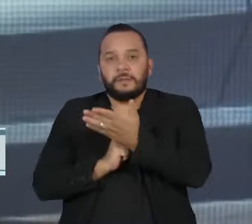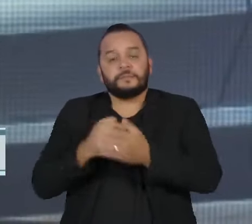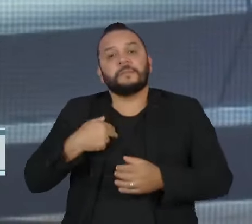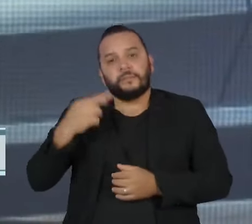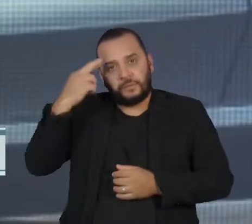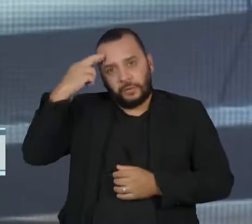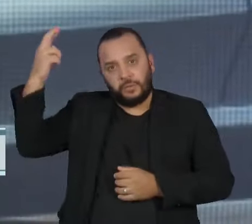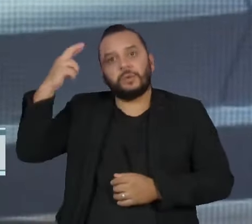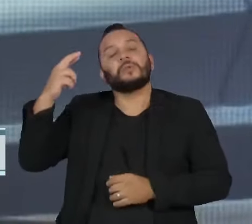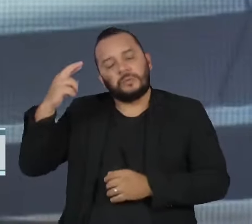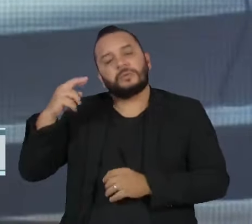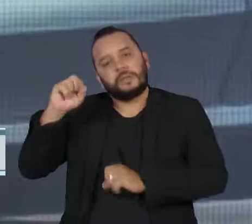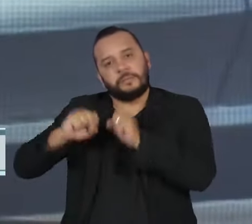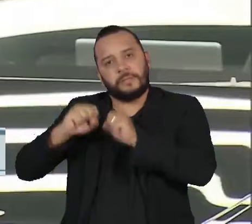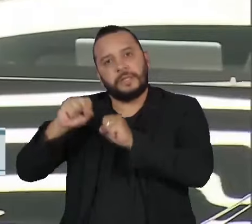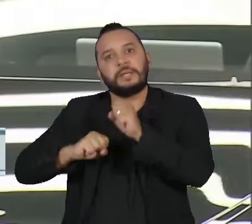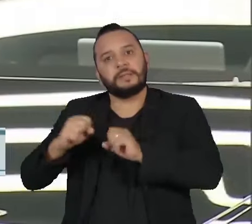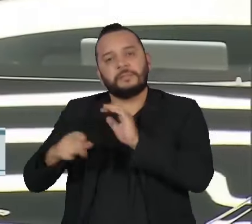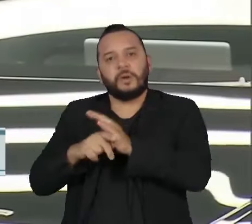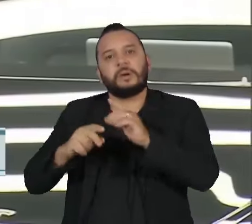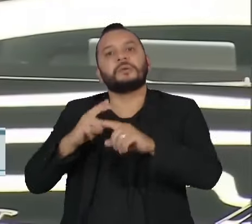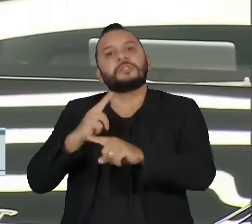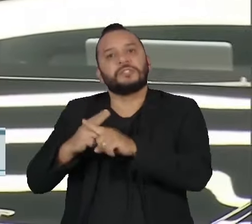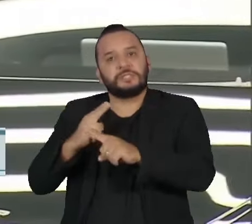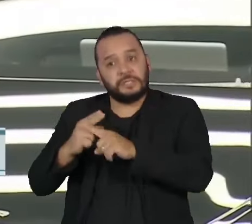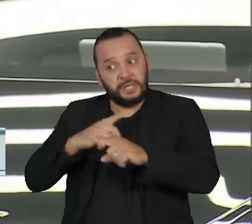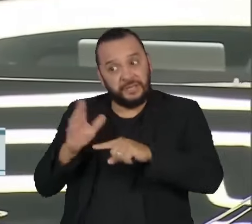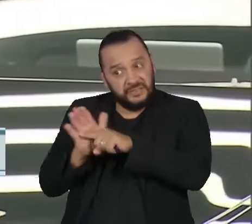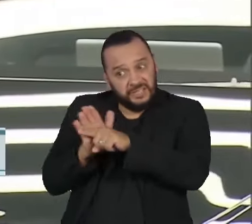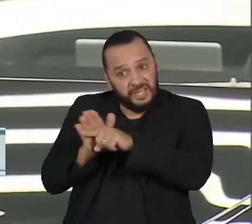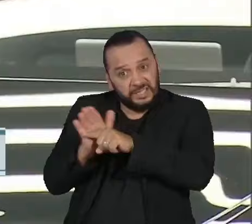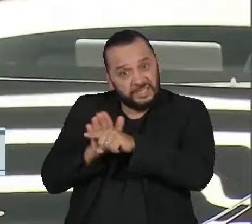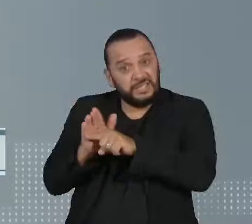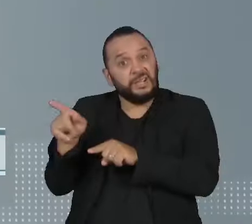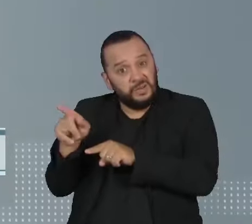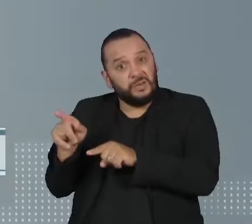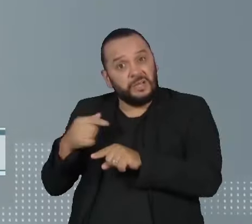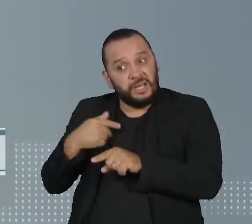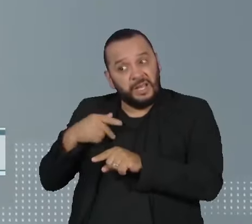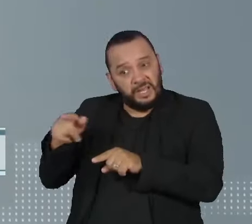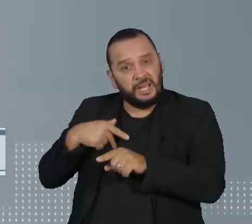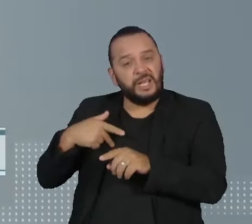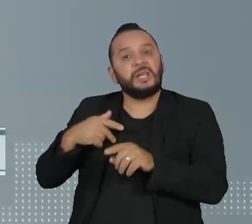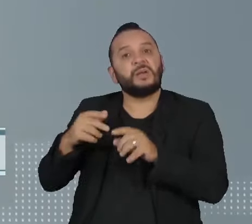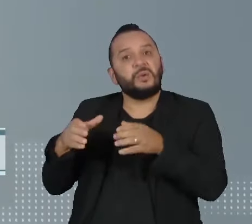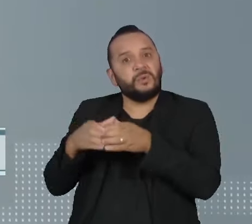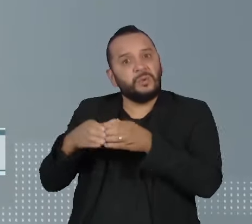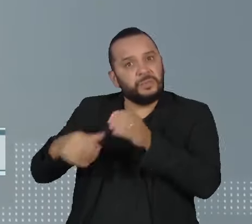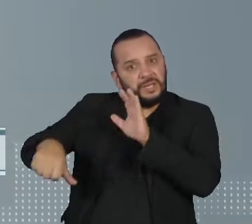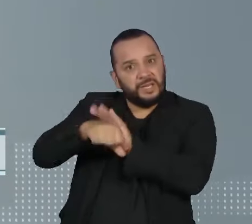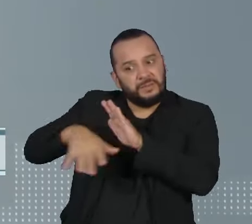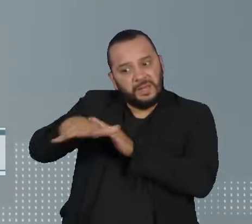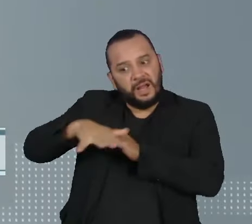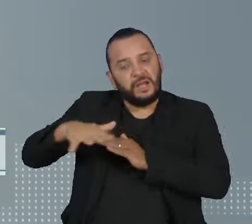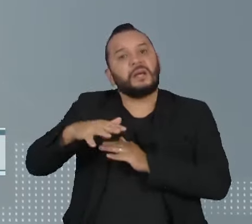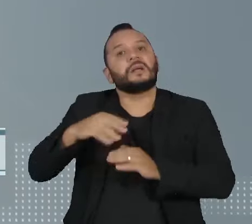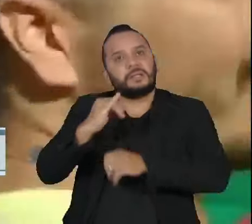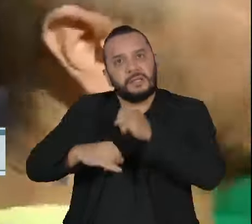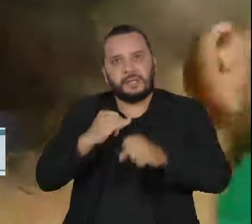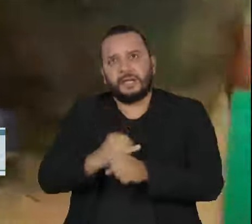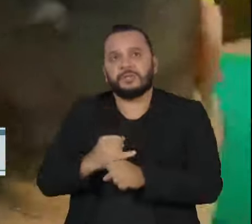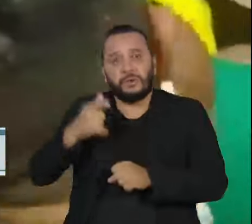de inquérito no Supremo Tribunal Federal, que apura a existência de milícias digitais. O ato de ontem reuniu dezenas de políticos,